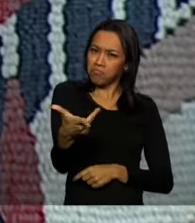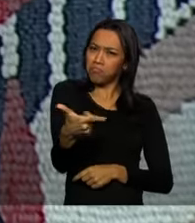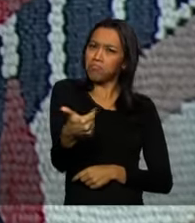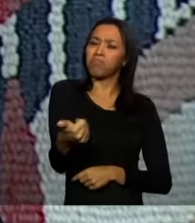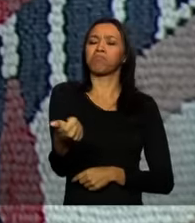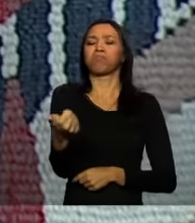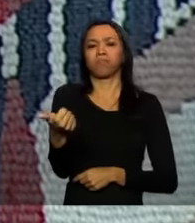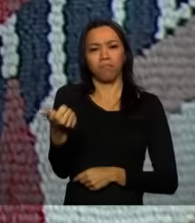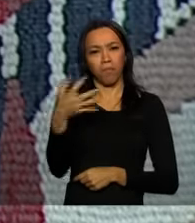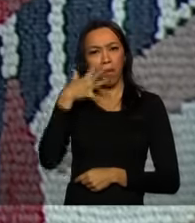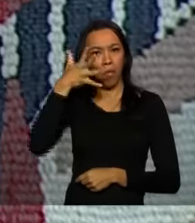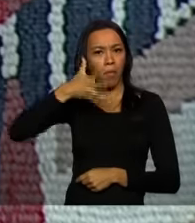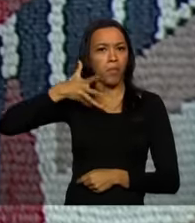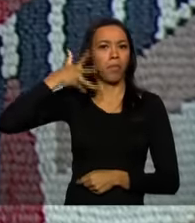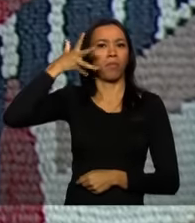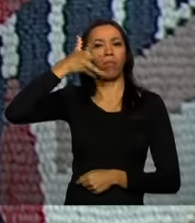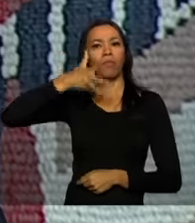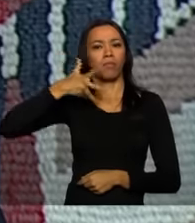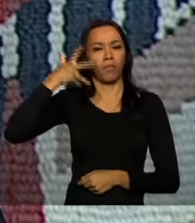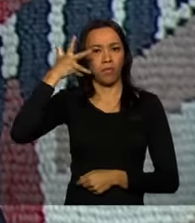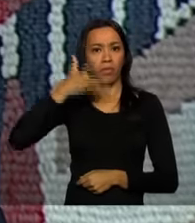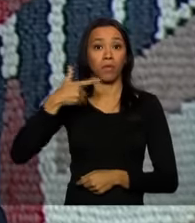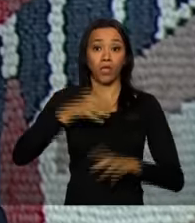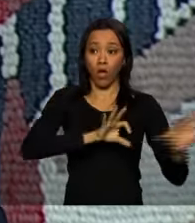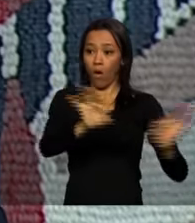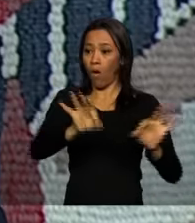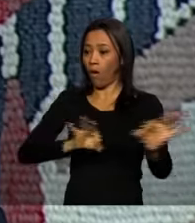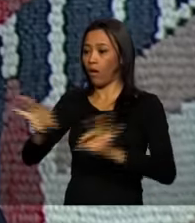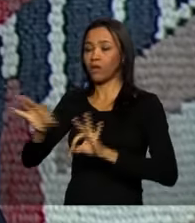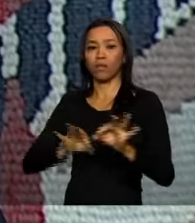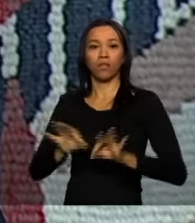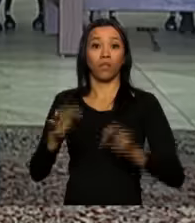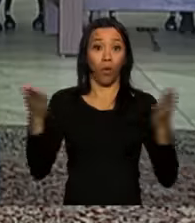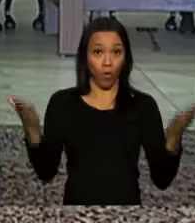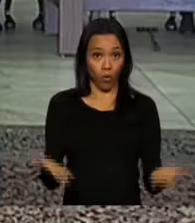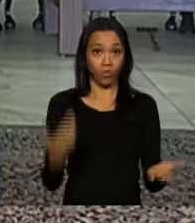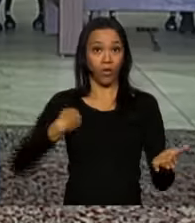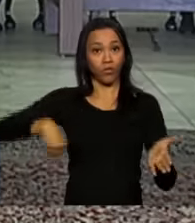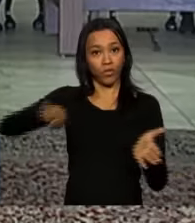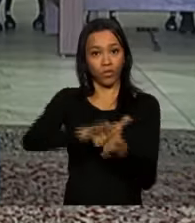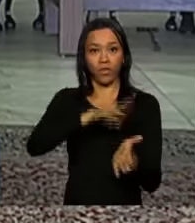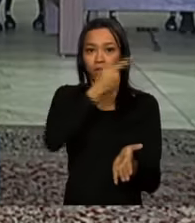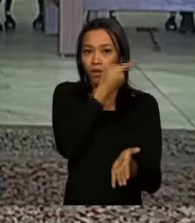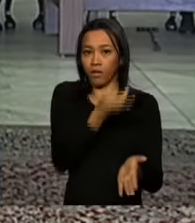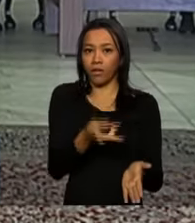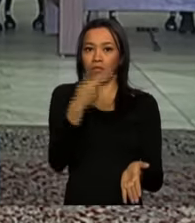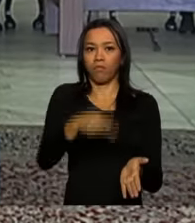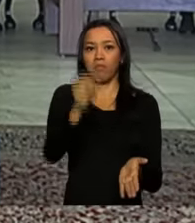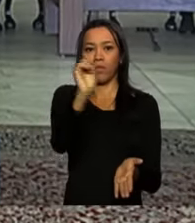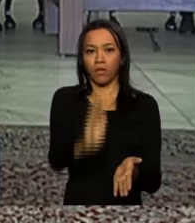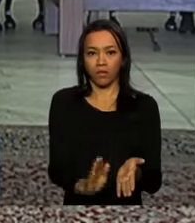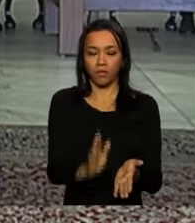pelas providências para a realização desta minha visita ao Brasil.